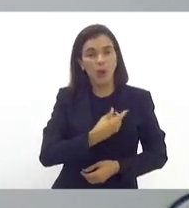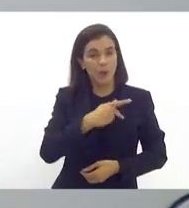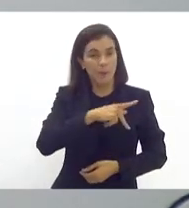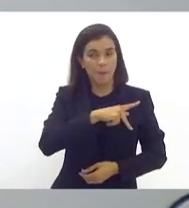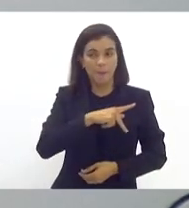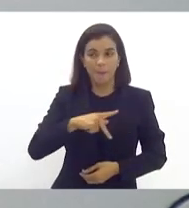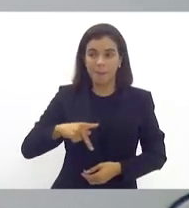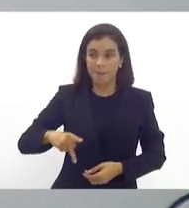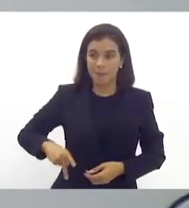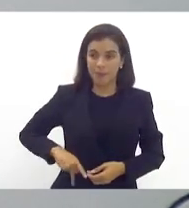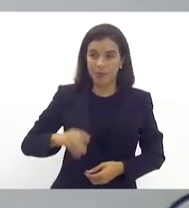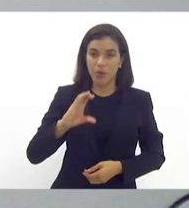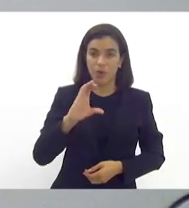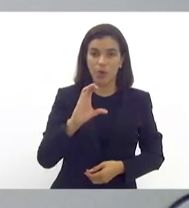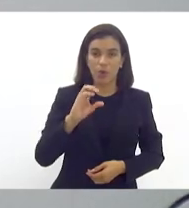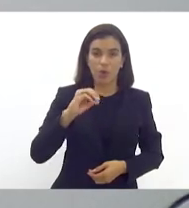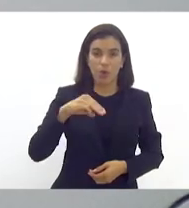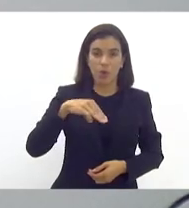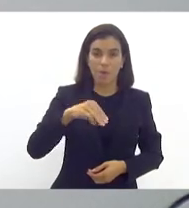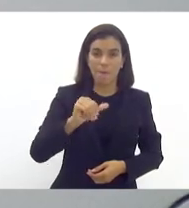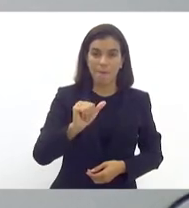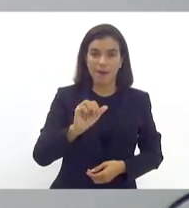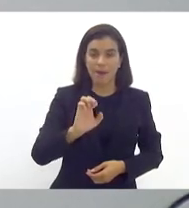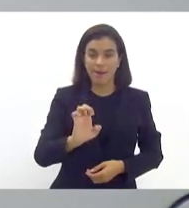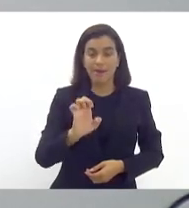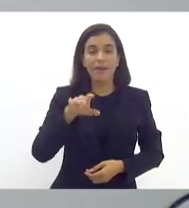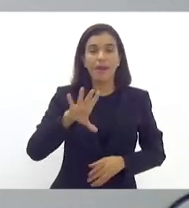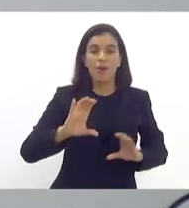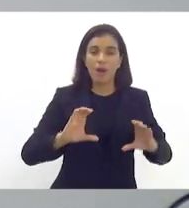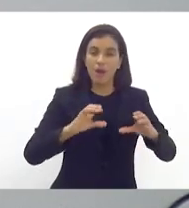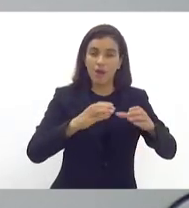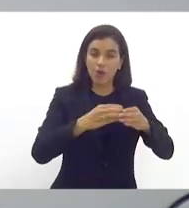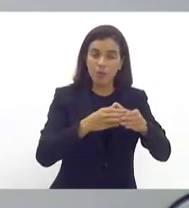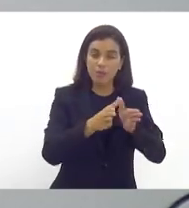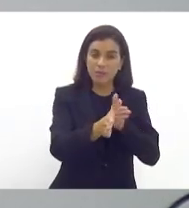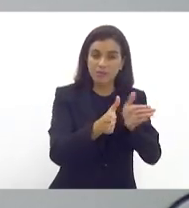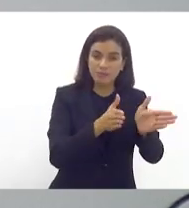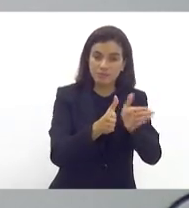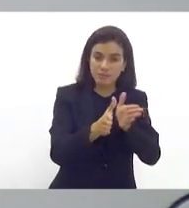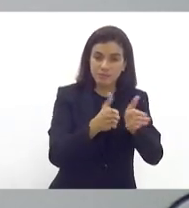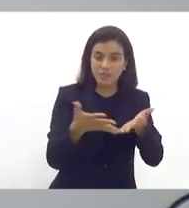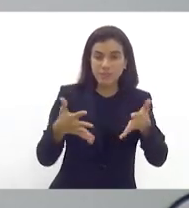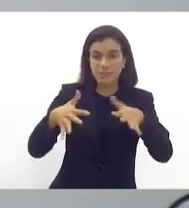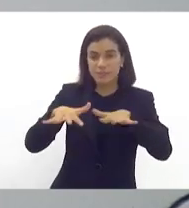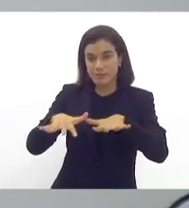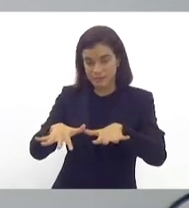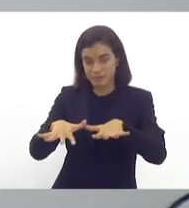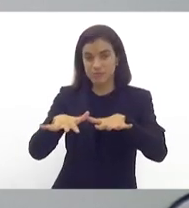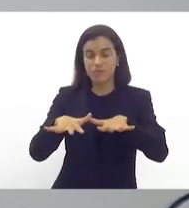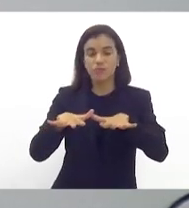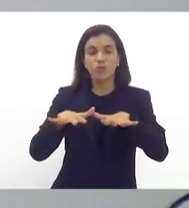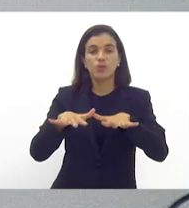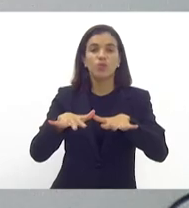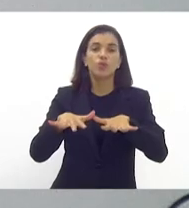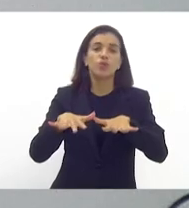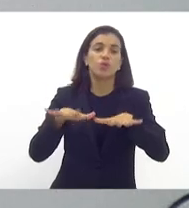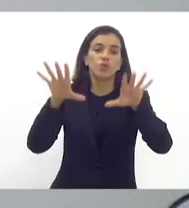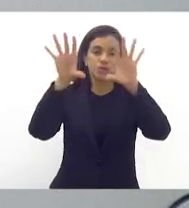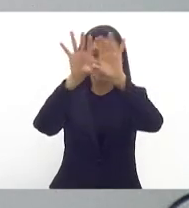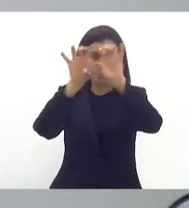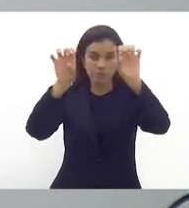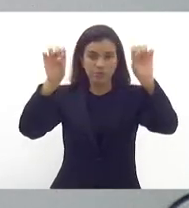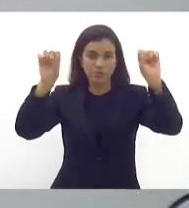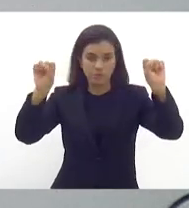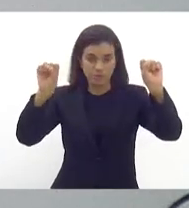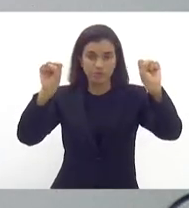da comaia coma é uma comissão de acessibilidade e inclusão do Tribunal de Justiça do Estado do